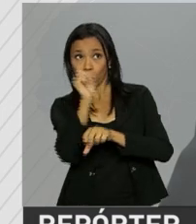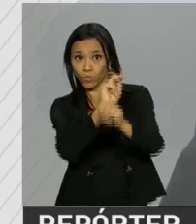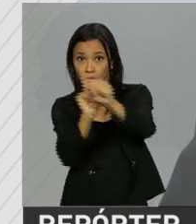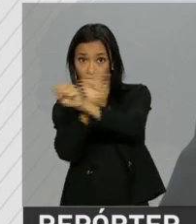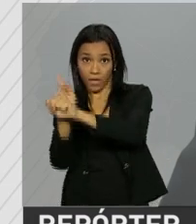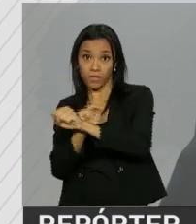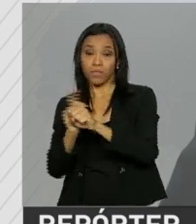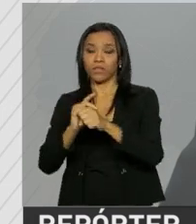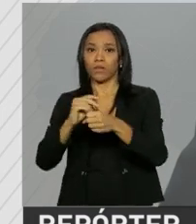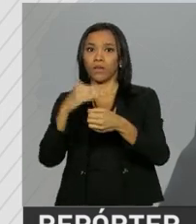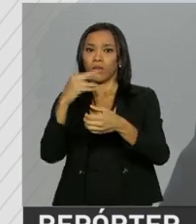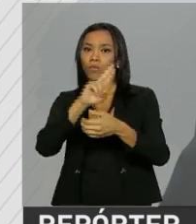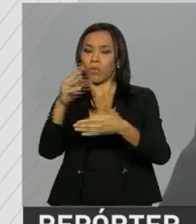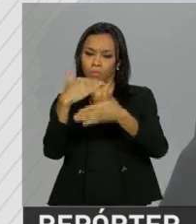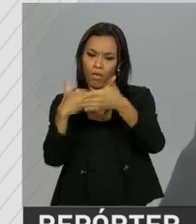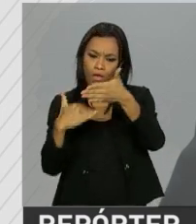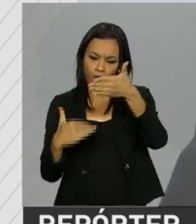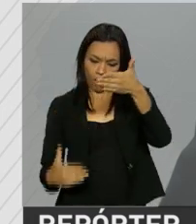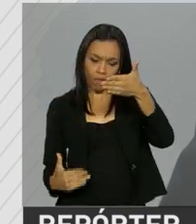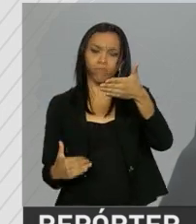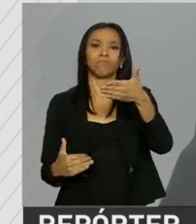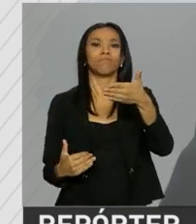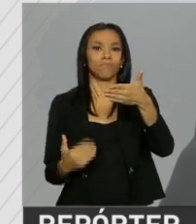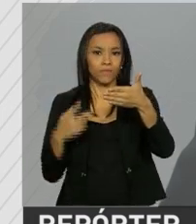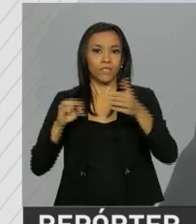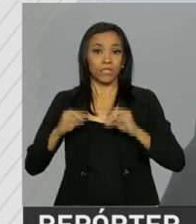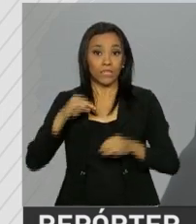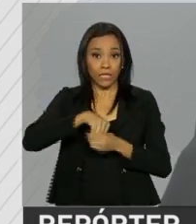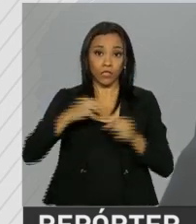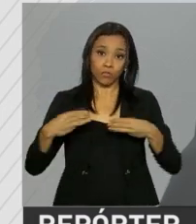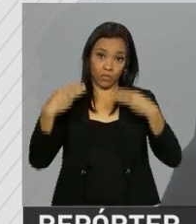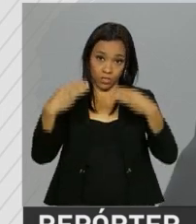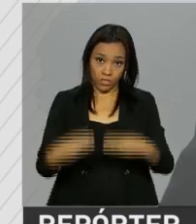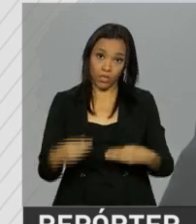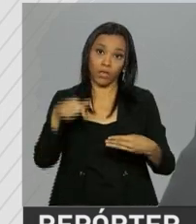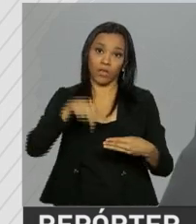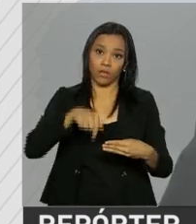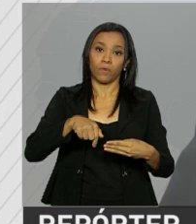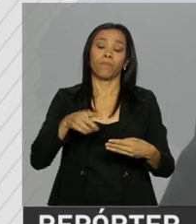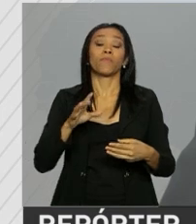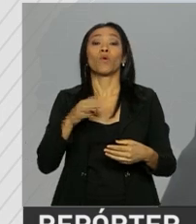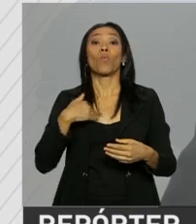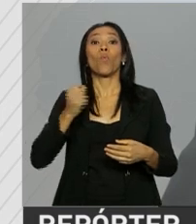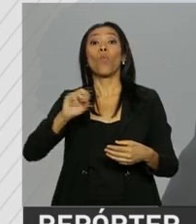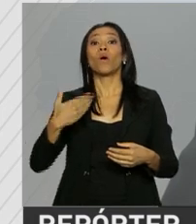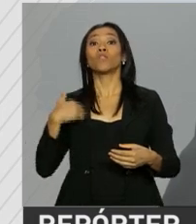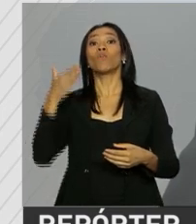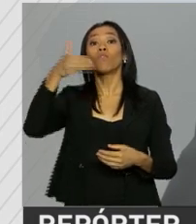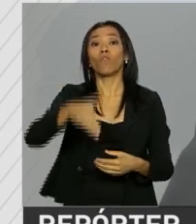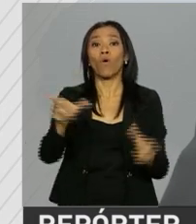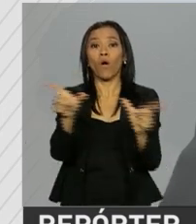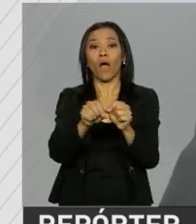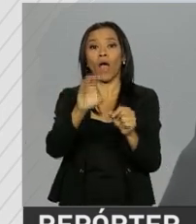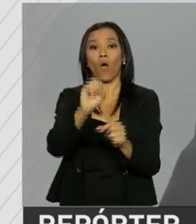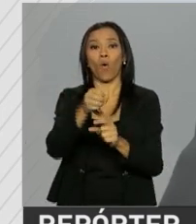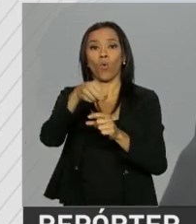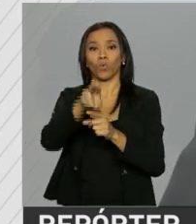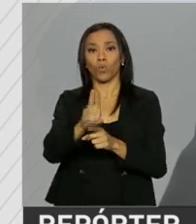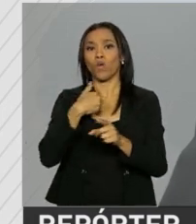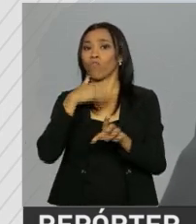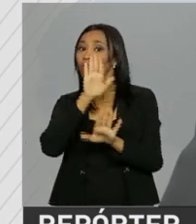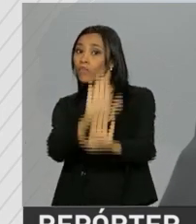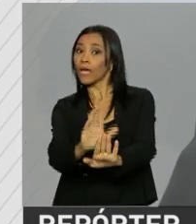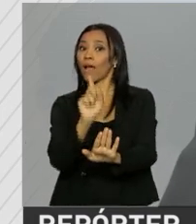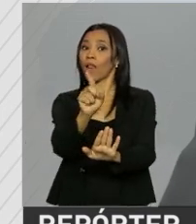é uma lista imensa, particularmente até com o Ministério de Relações Exteriores. Quando nós formos à ONU, eu vou ter que ficar depois alguns dias